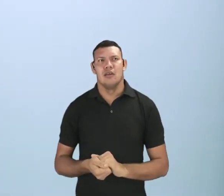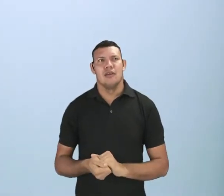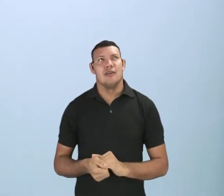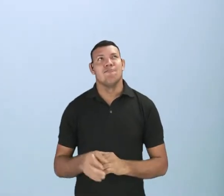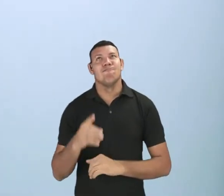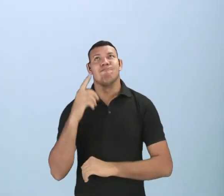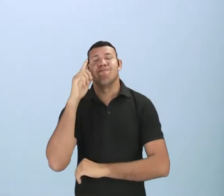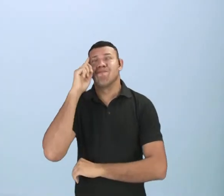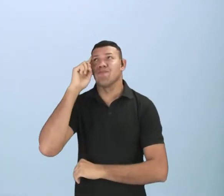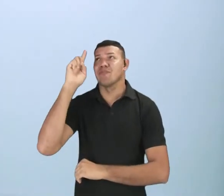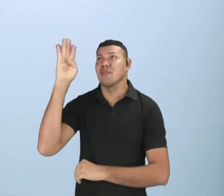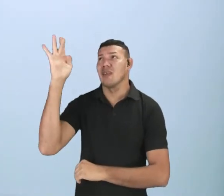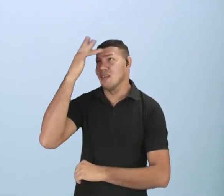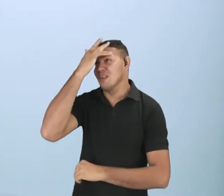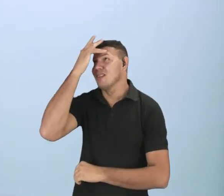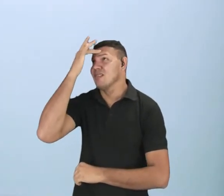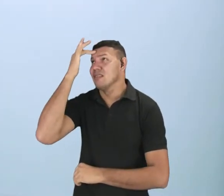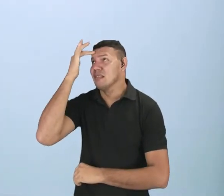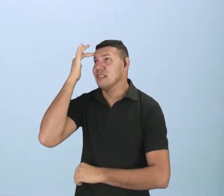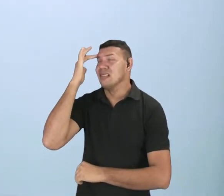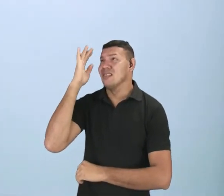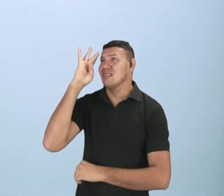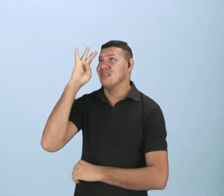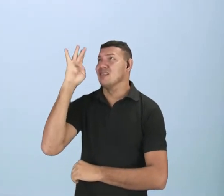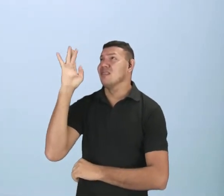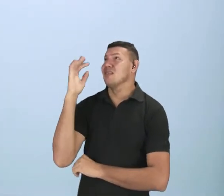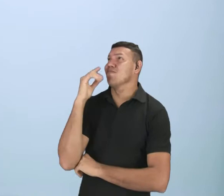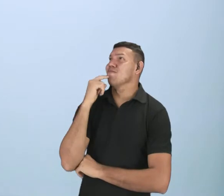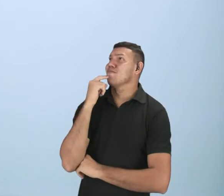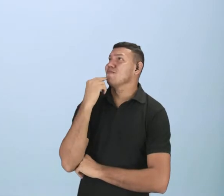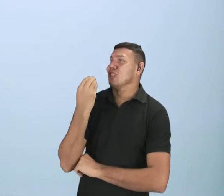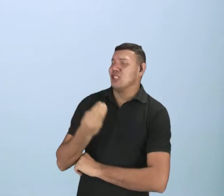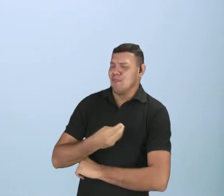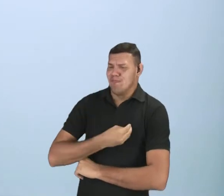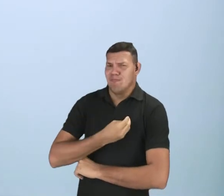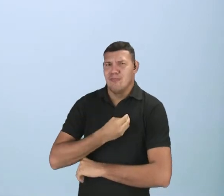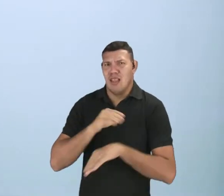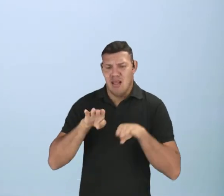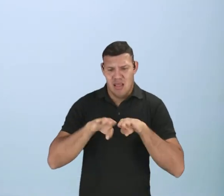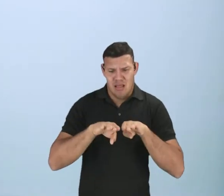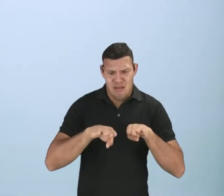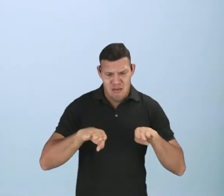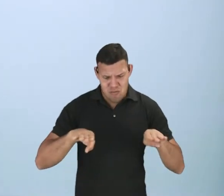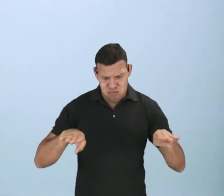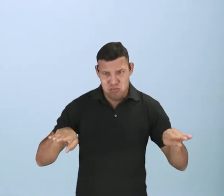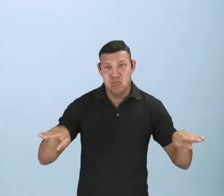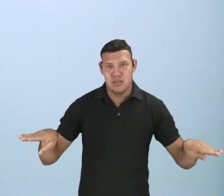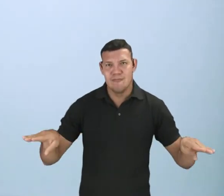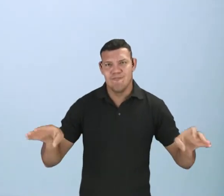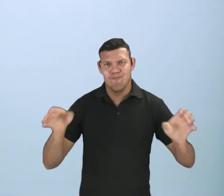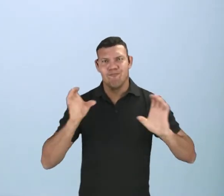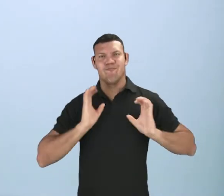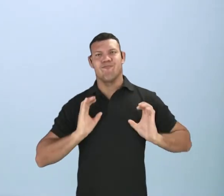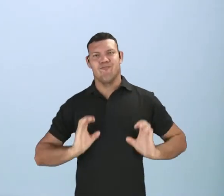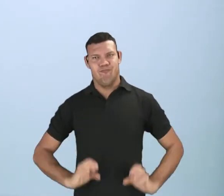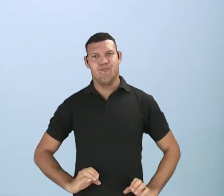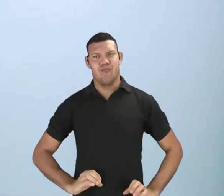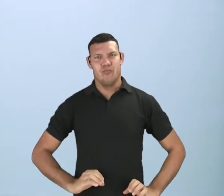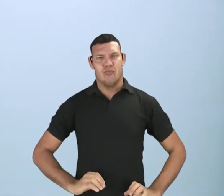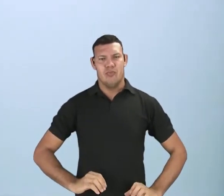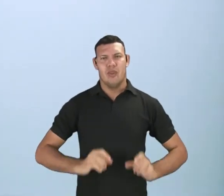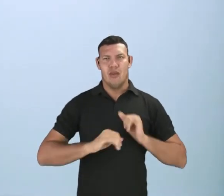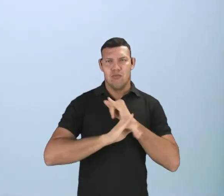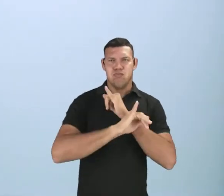as pessoas tivessem uma vida linear, baseada na conduta que era pregada pela